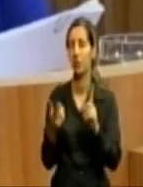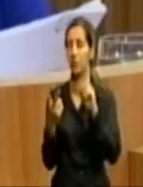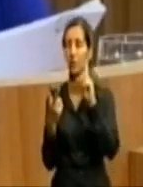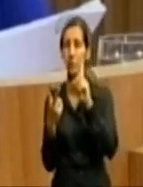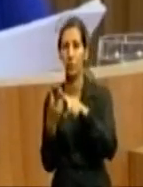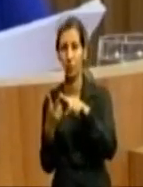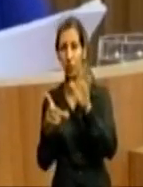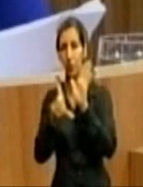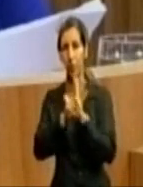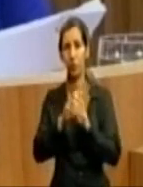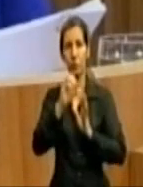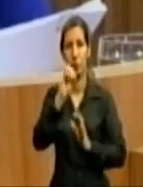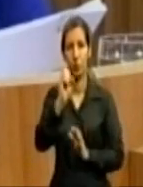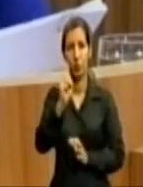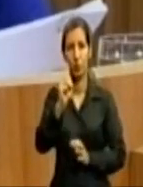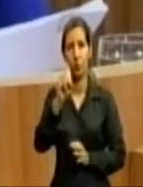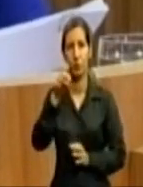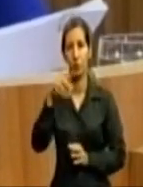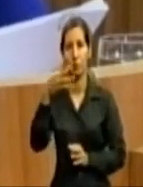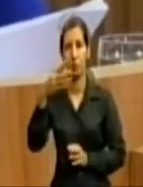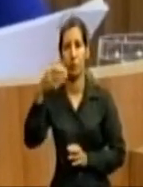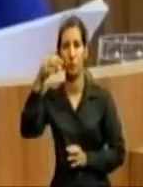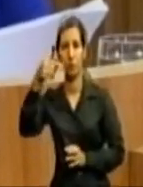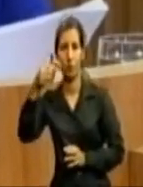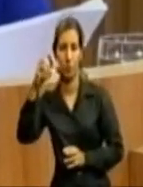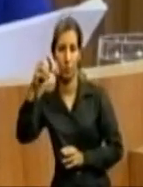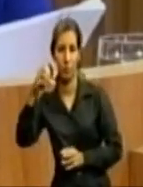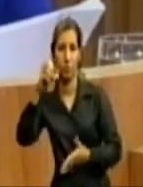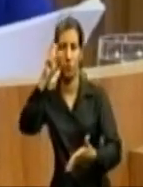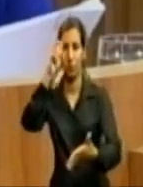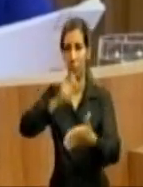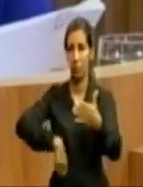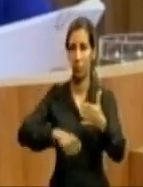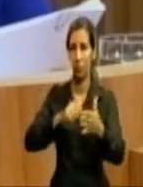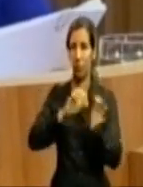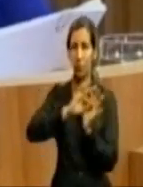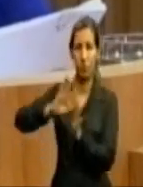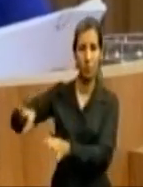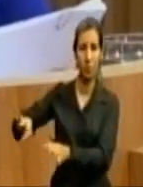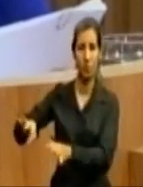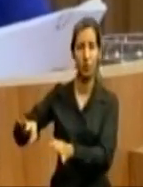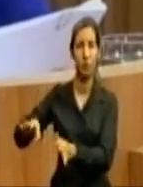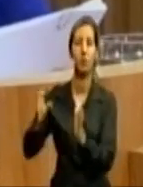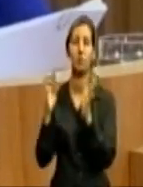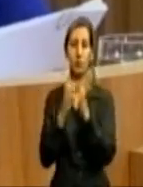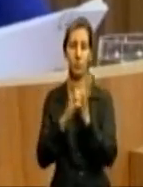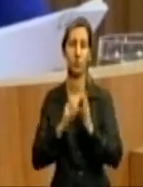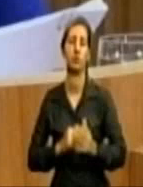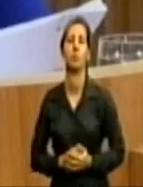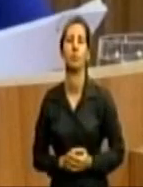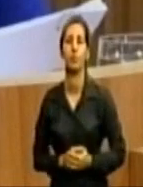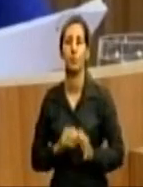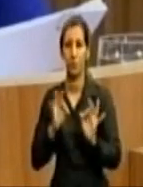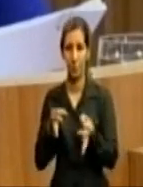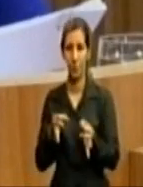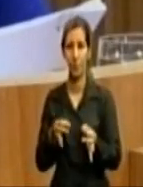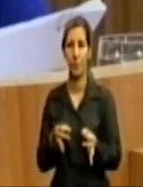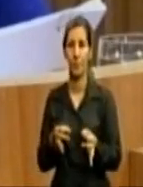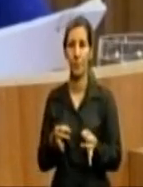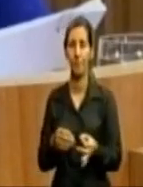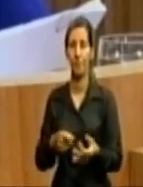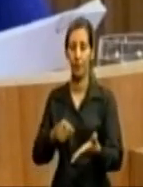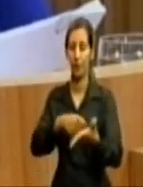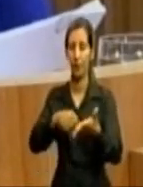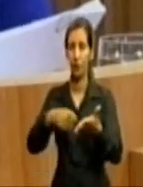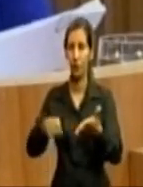lei 8.429, a punição é a perda da função pública, certo? E a cassação do